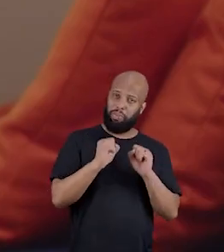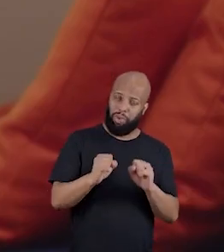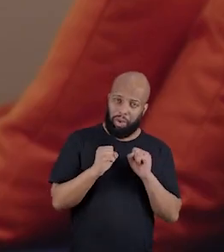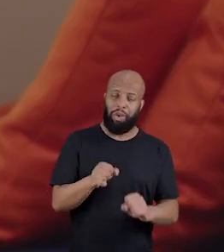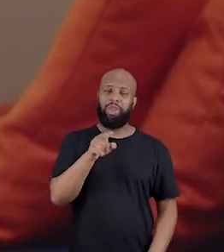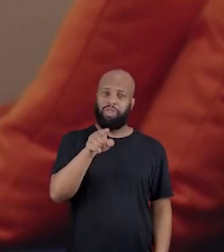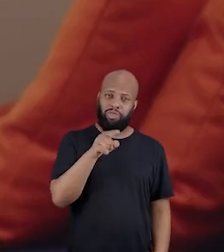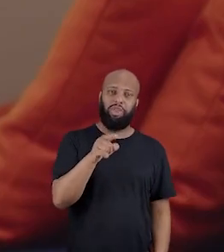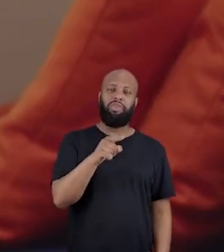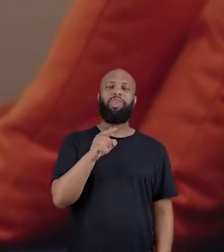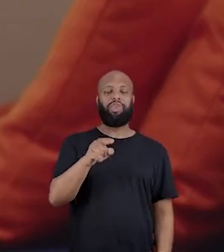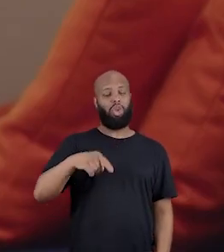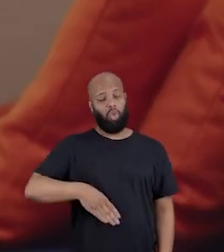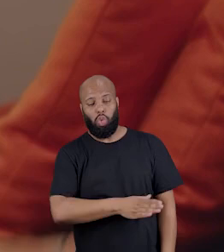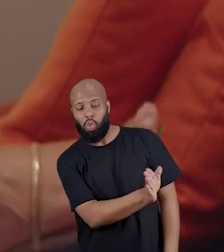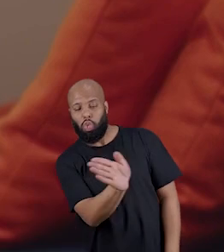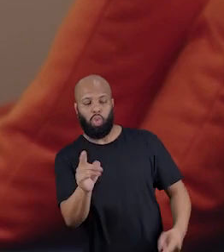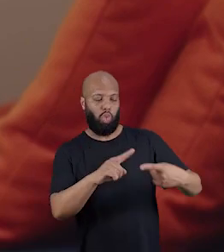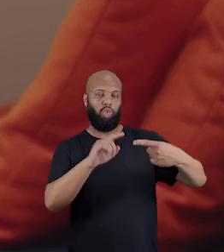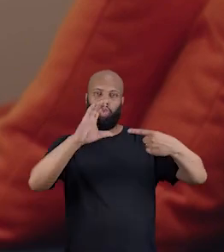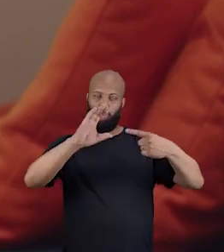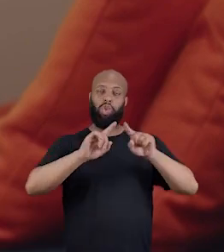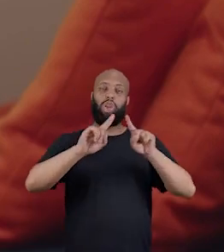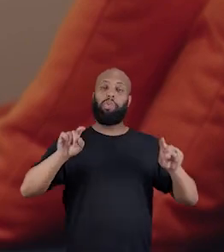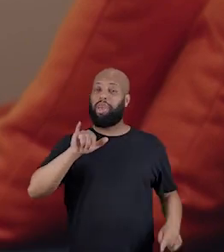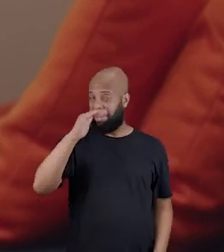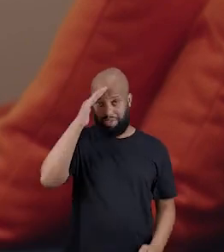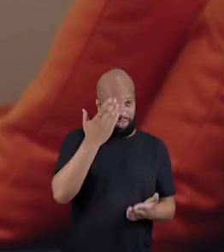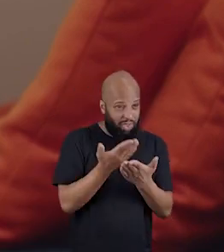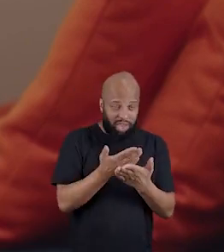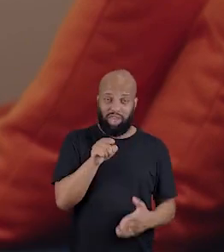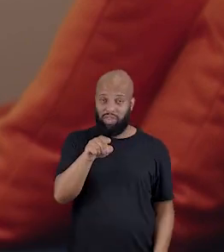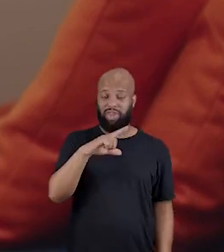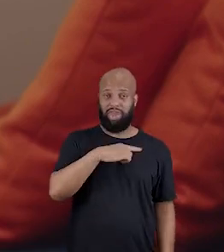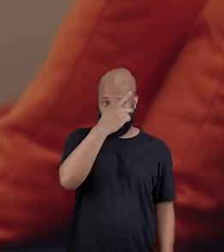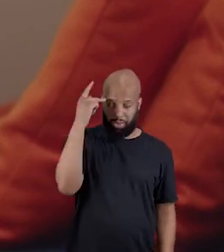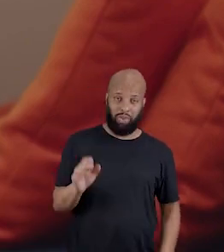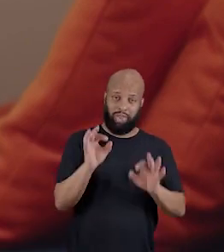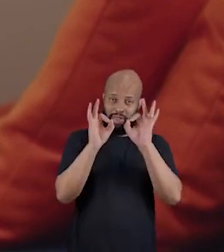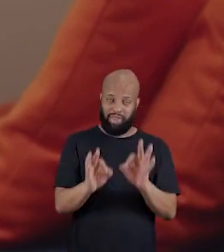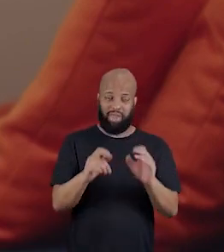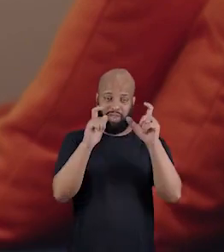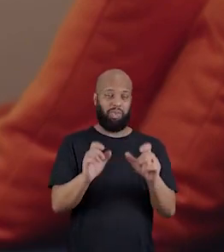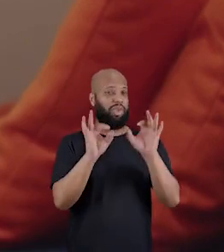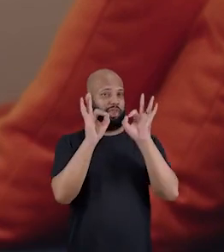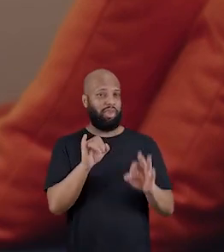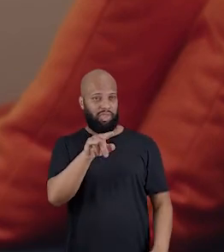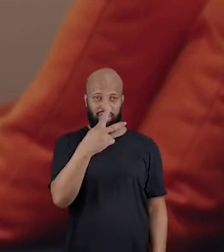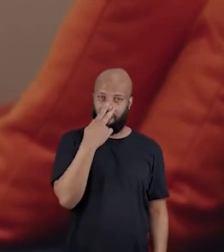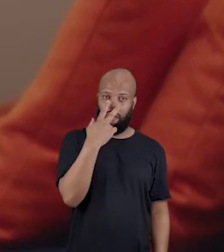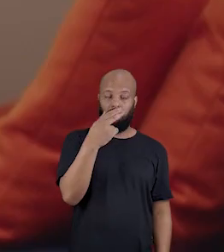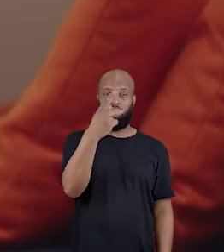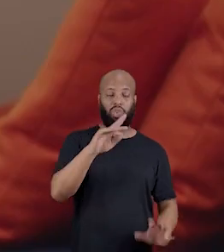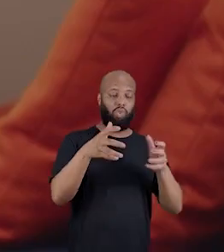dar contexto para o seu time, você pode ser excelente em contorno, mas se você não acredita que você tem a pessoa certa no lugar certo, ou